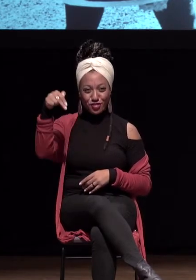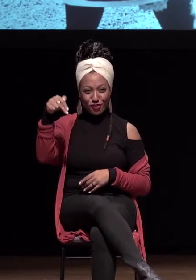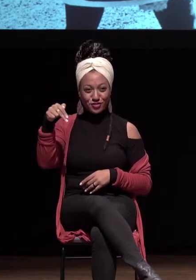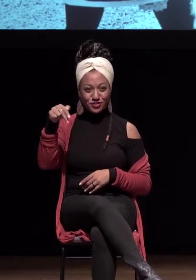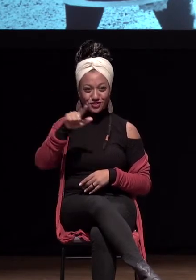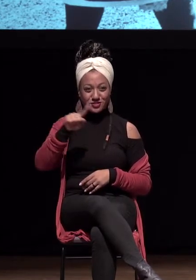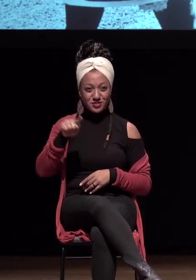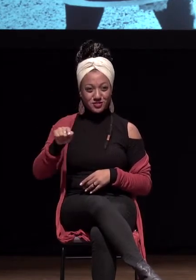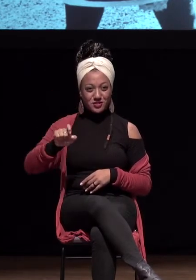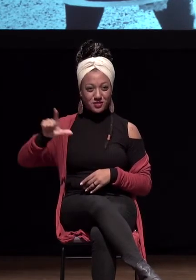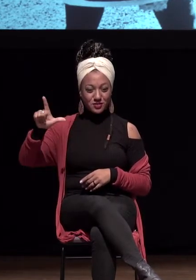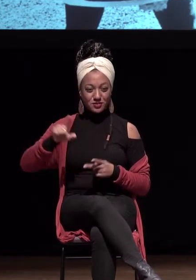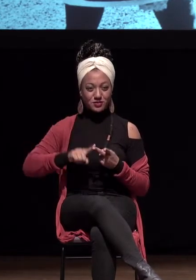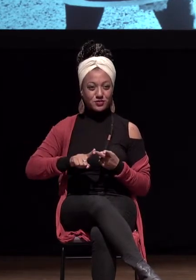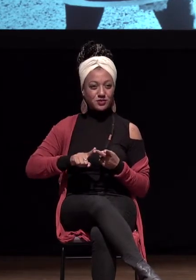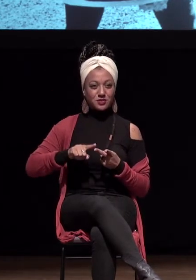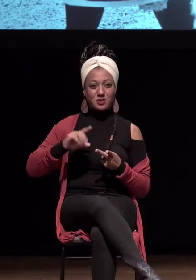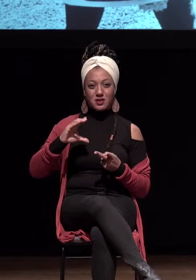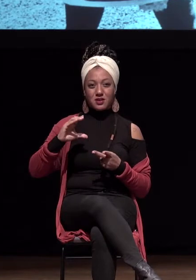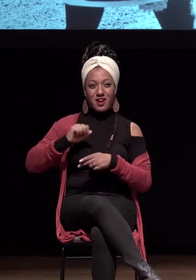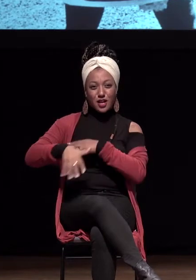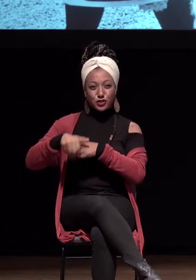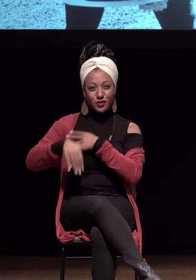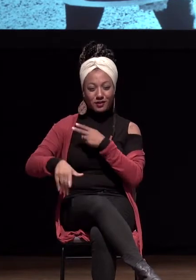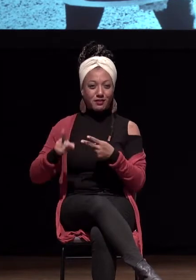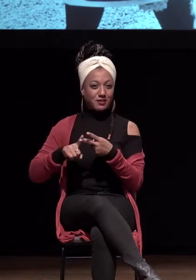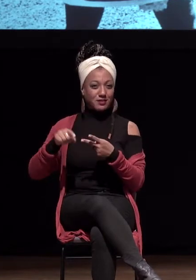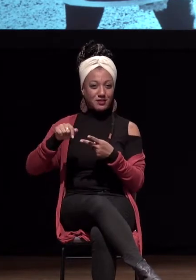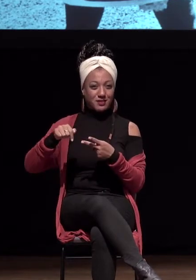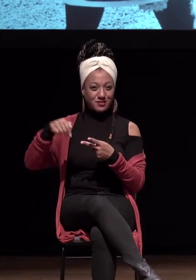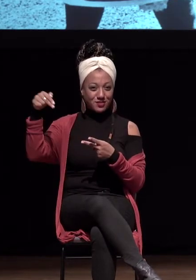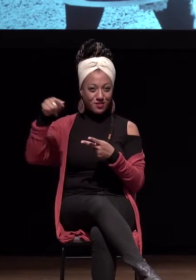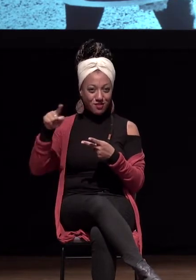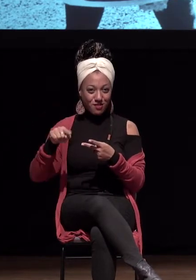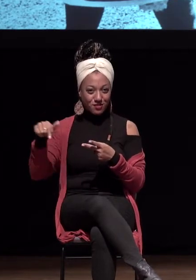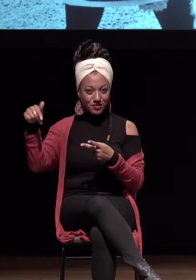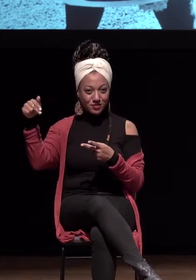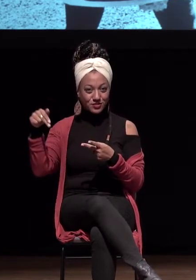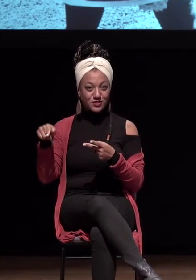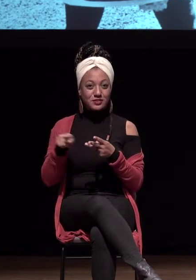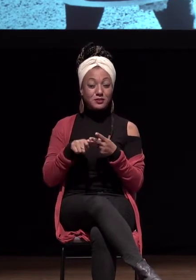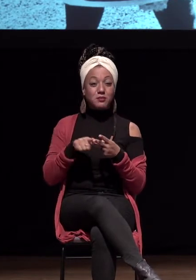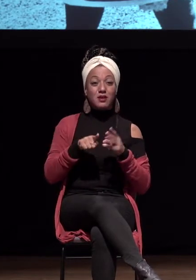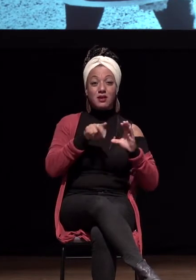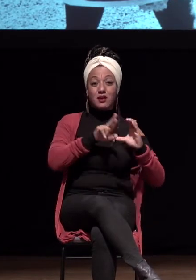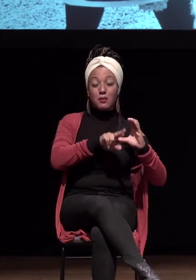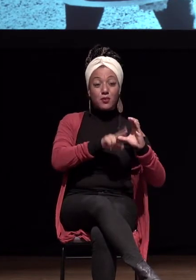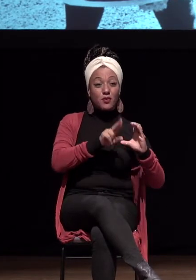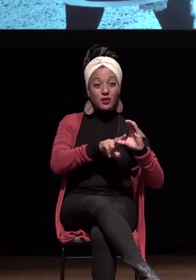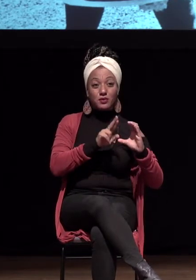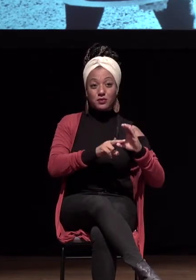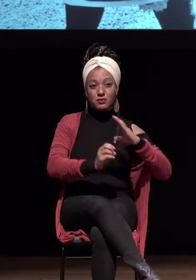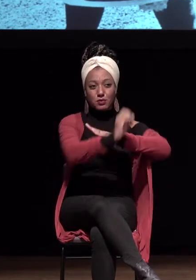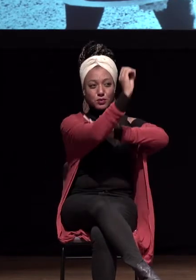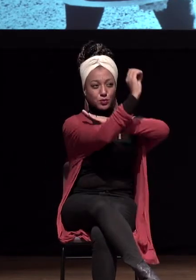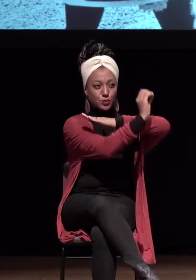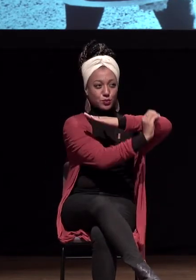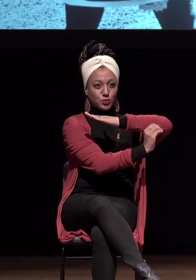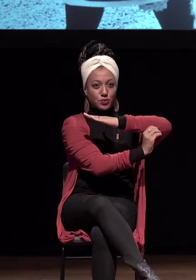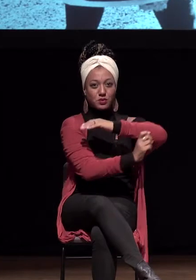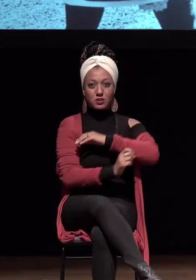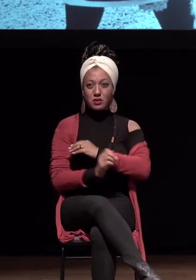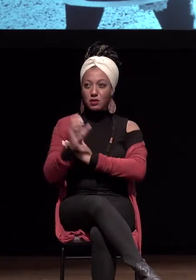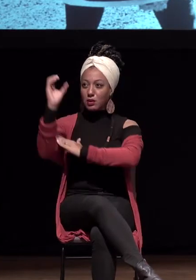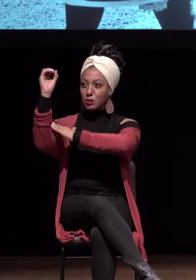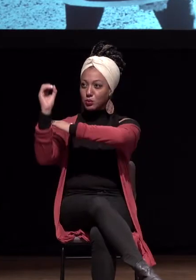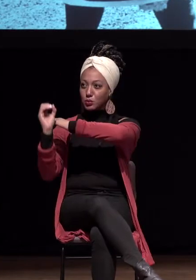Redondo, e ver que o pôr do sol do Capão Redondo é tão bonito ou mais bonito que o pôr do sol que me apresenta